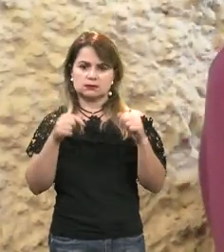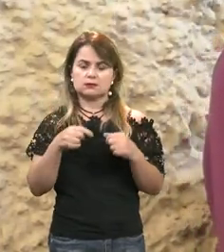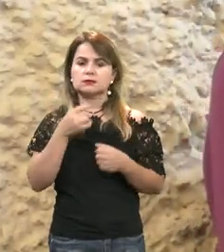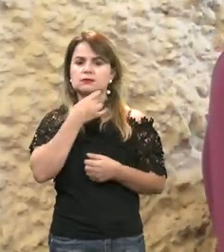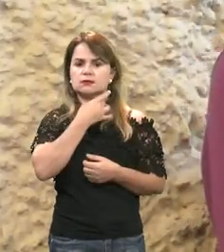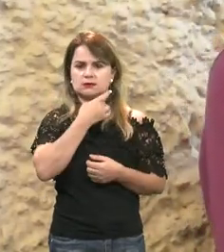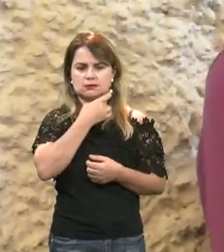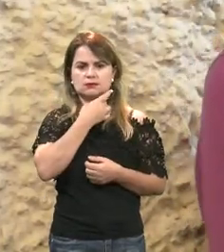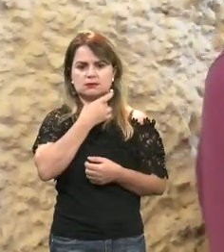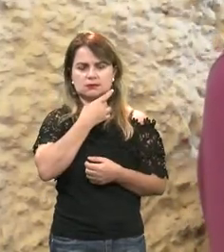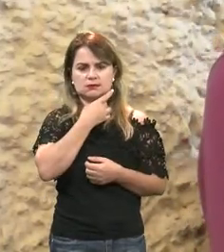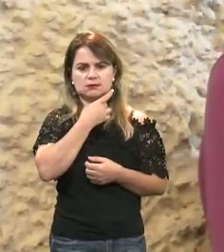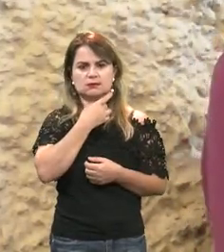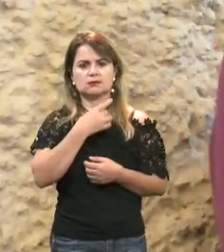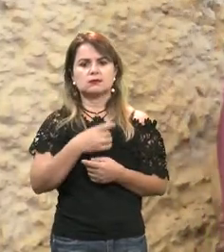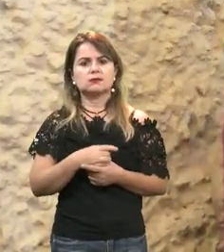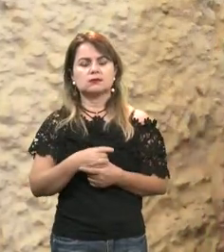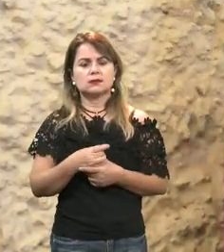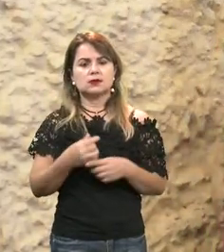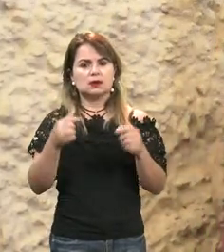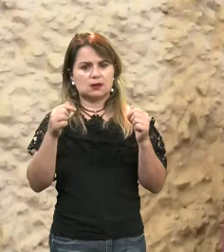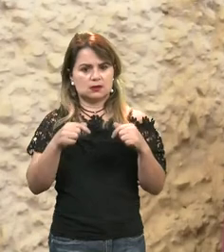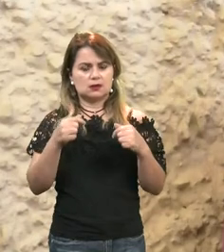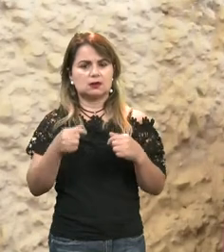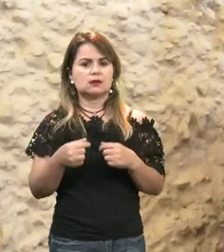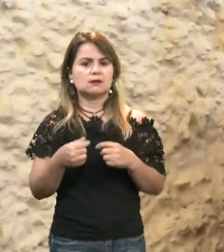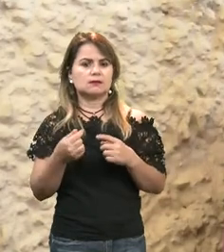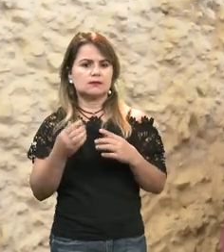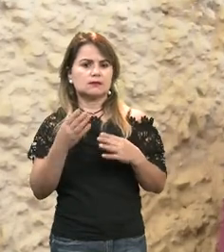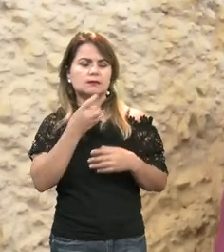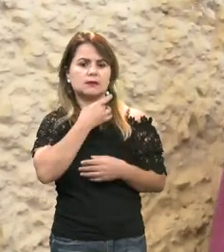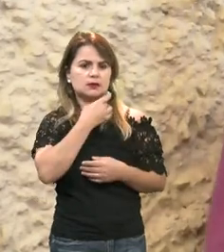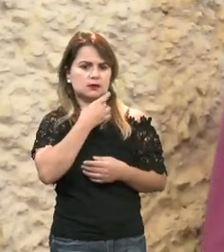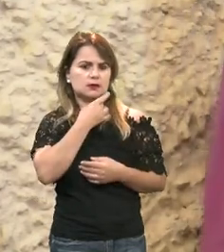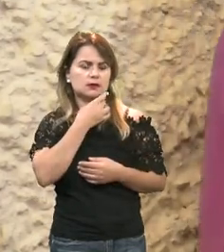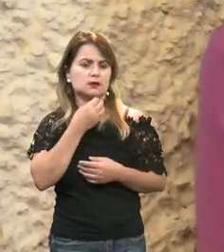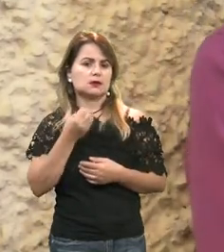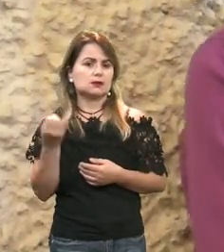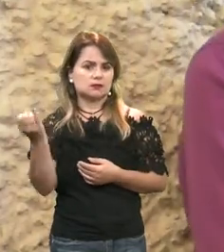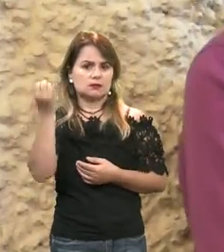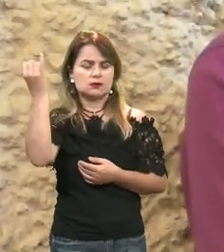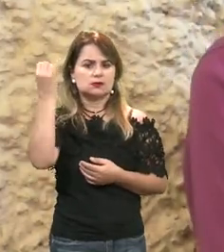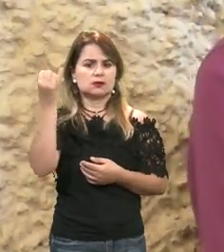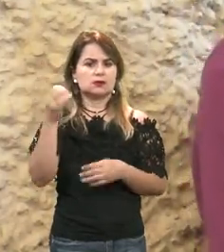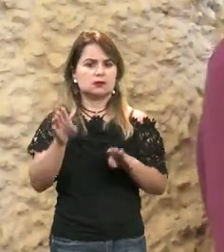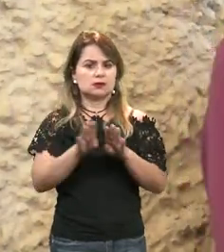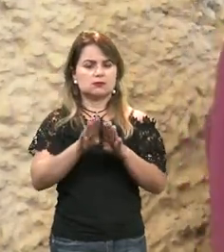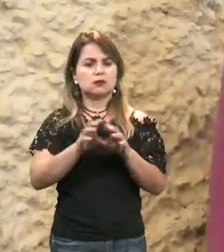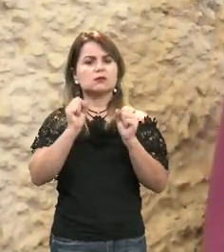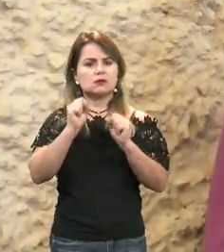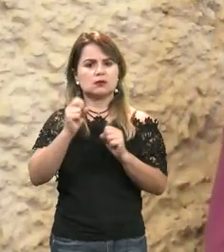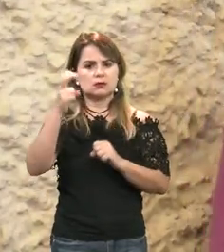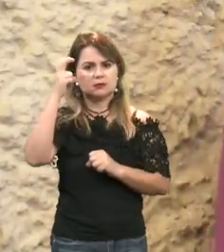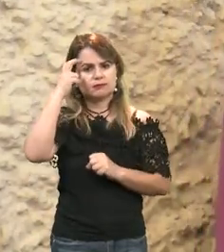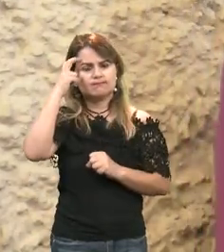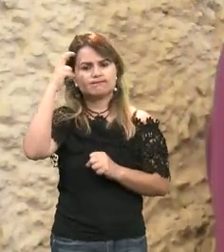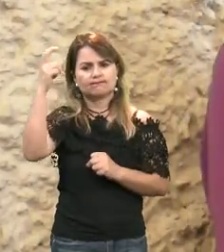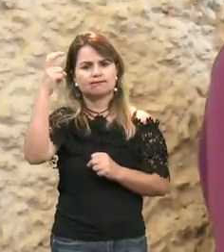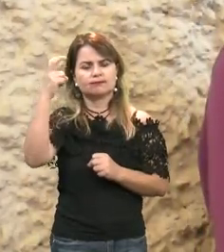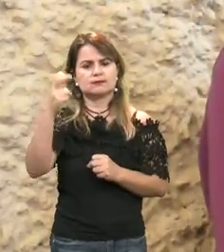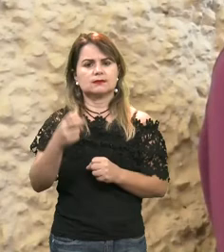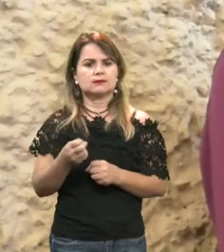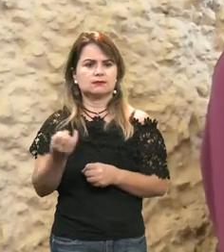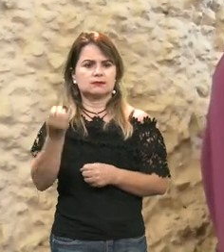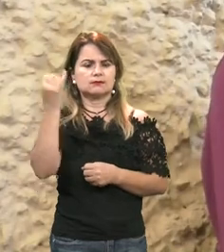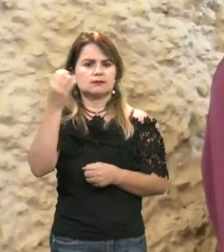Já é uma cidade rica. E ela pode se tornar melhor ainda, com todo esse conhecimento, com toda essa experiência, porque